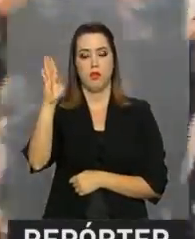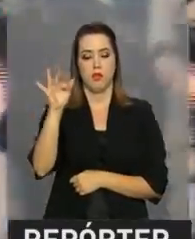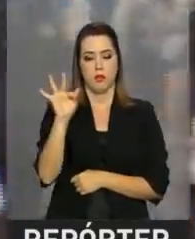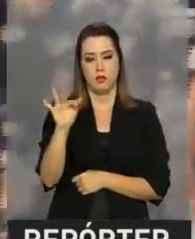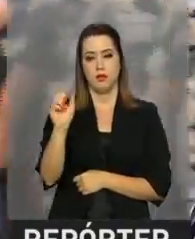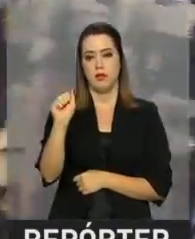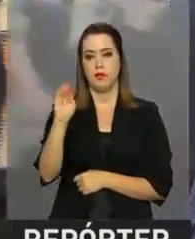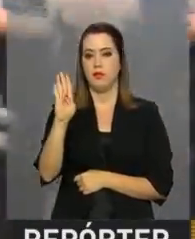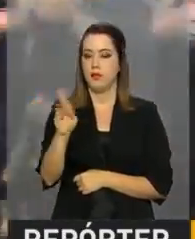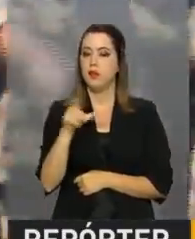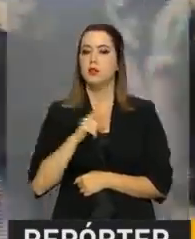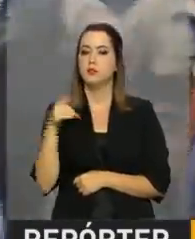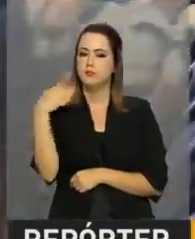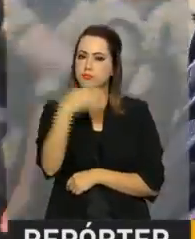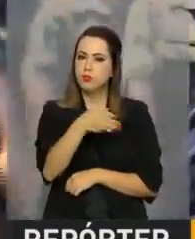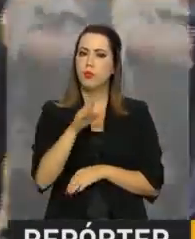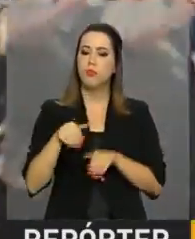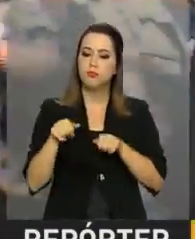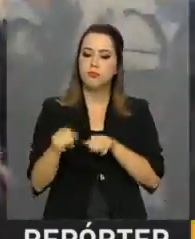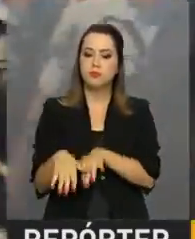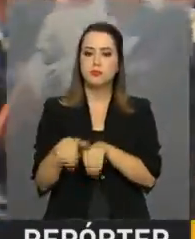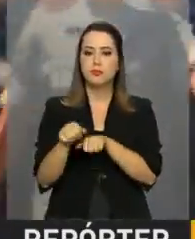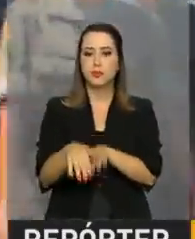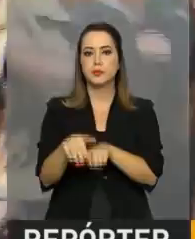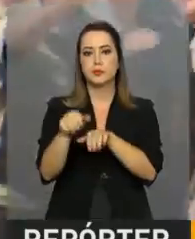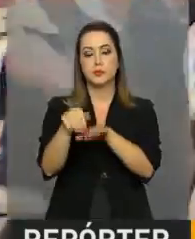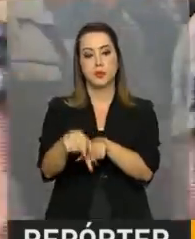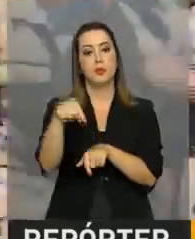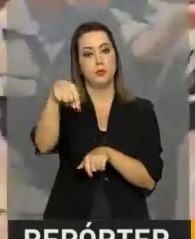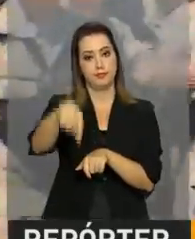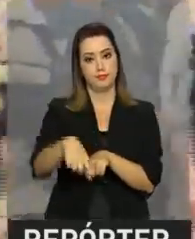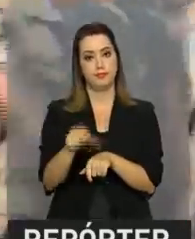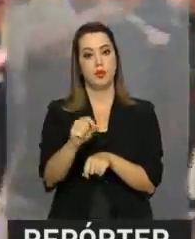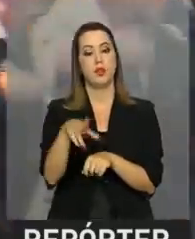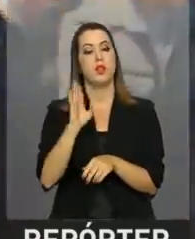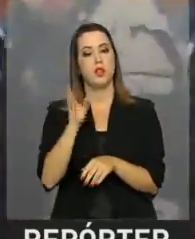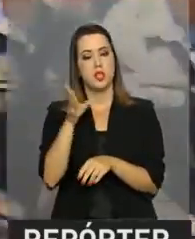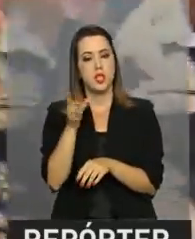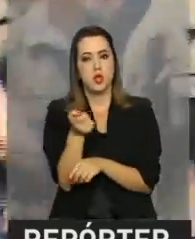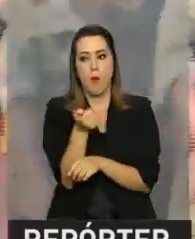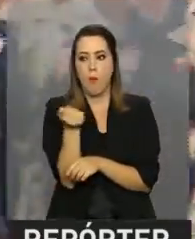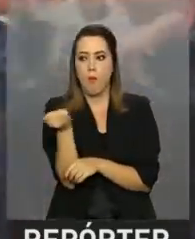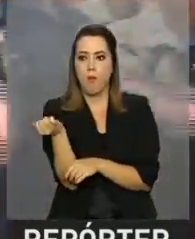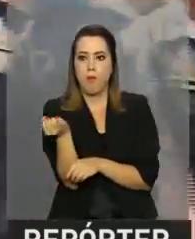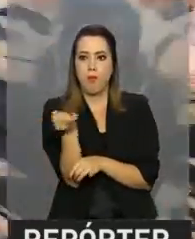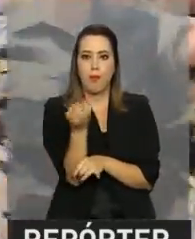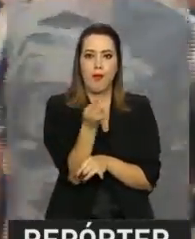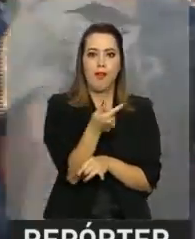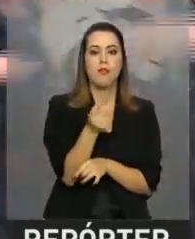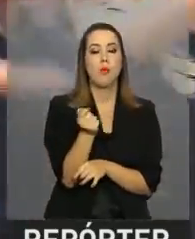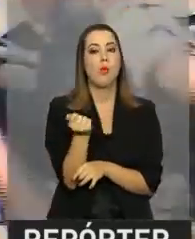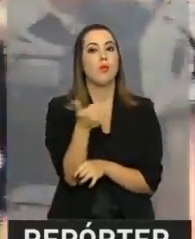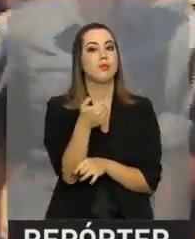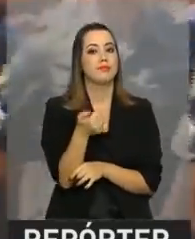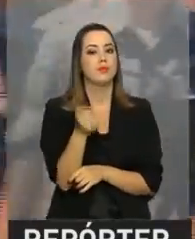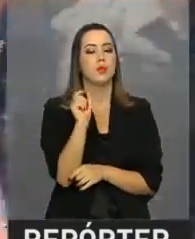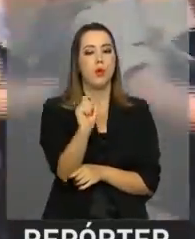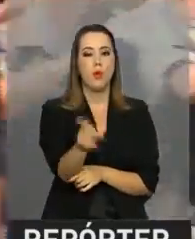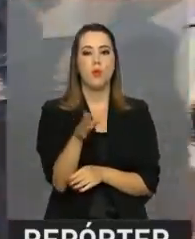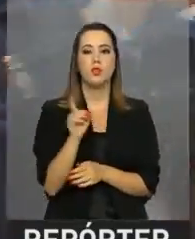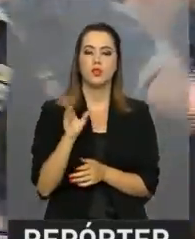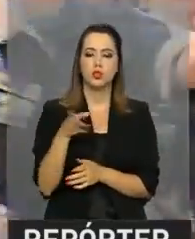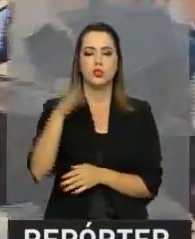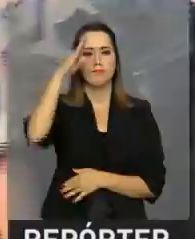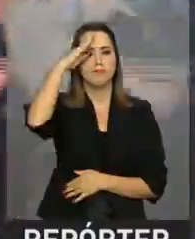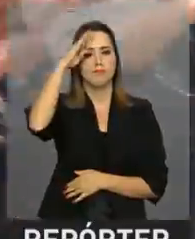do evento, a maior parte do desfile terrestre. E eles estão em contagem regressiva, intensificando os treinamentos para